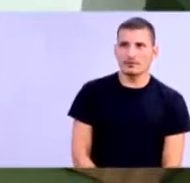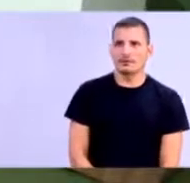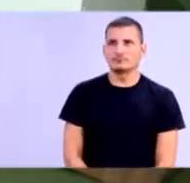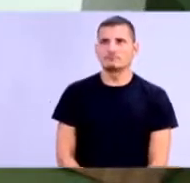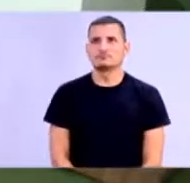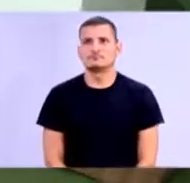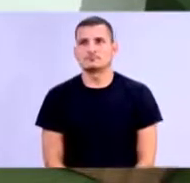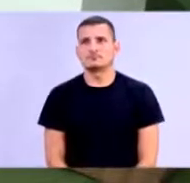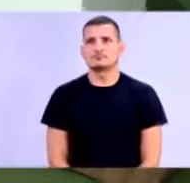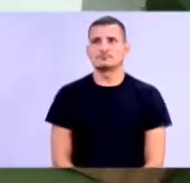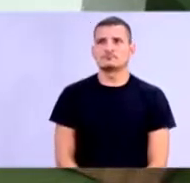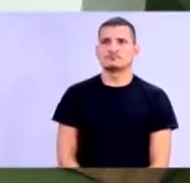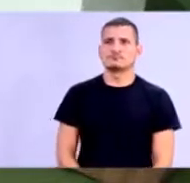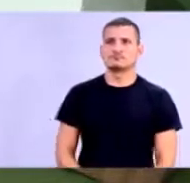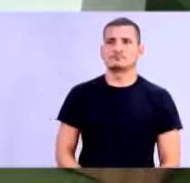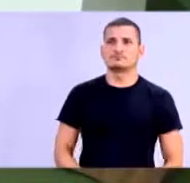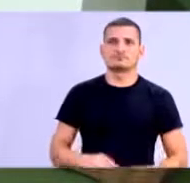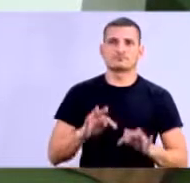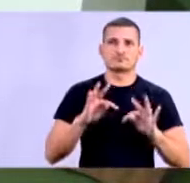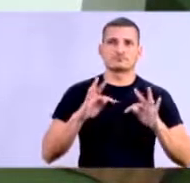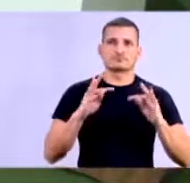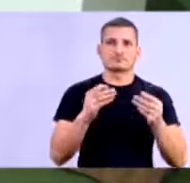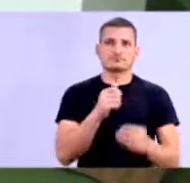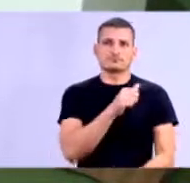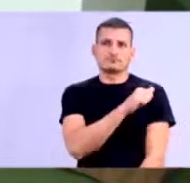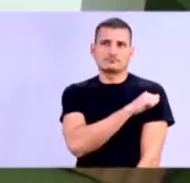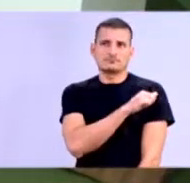todo estudante que não